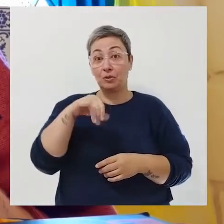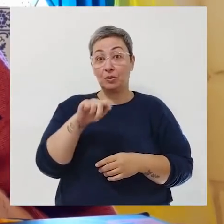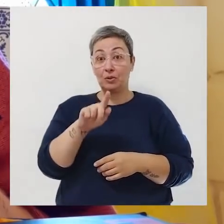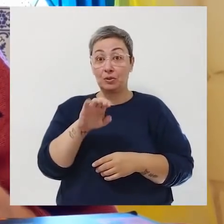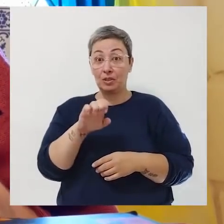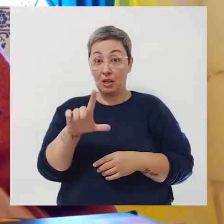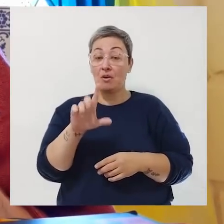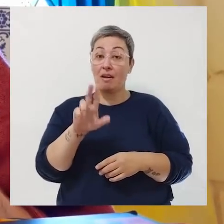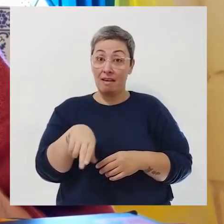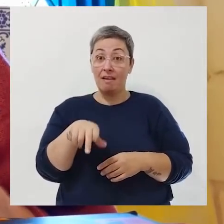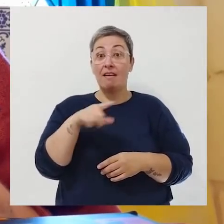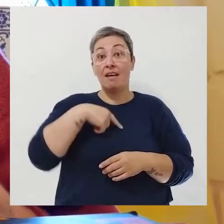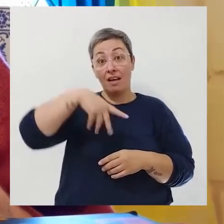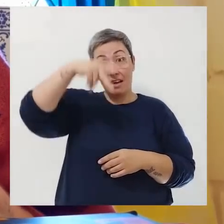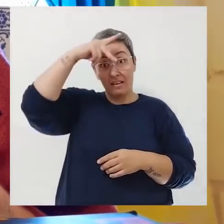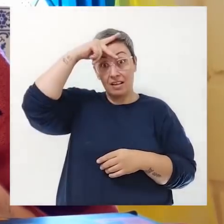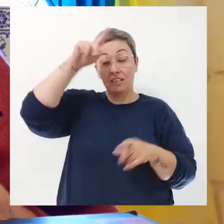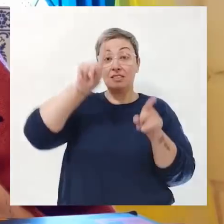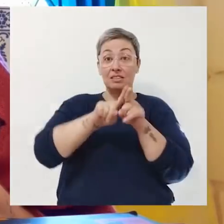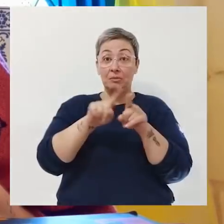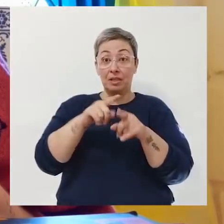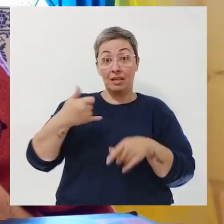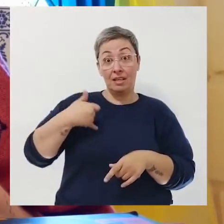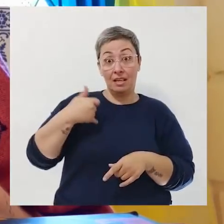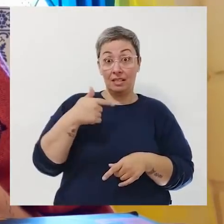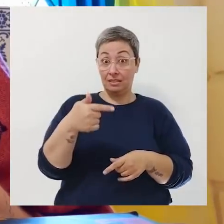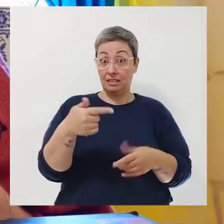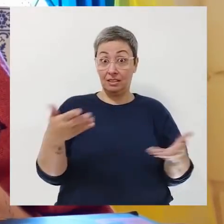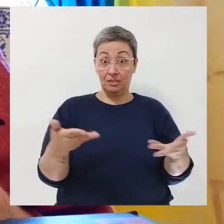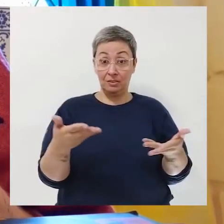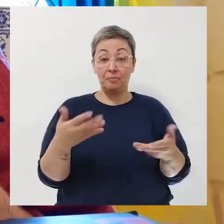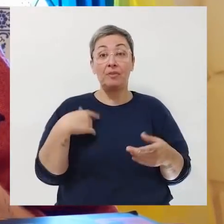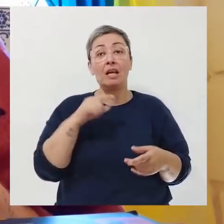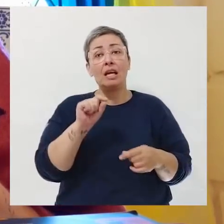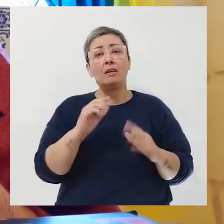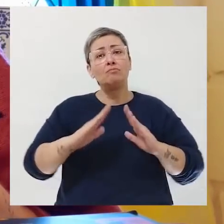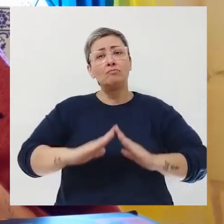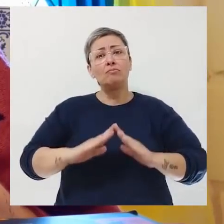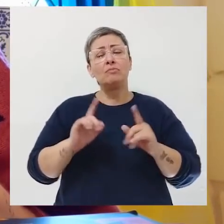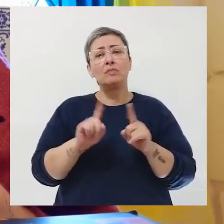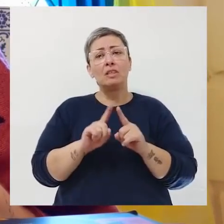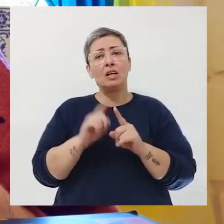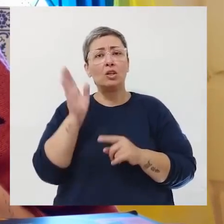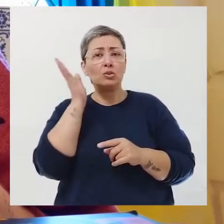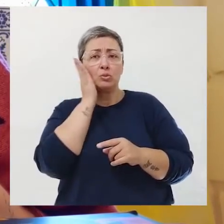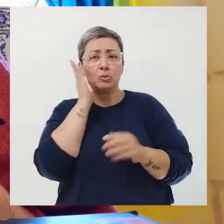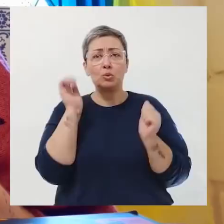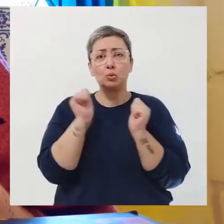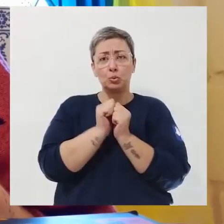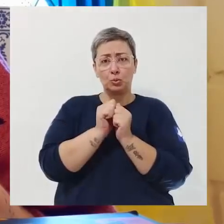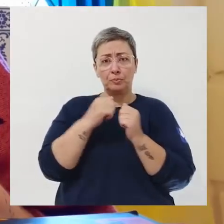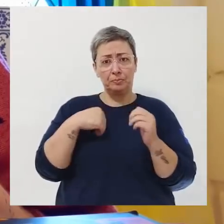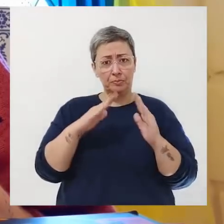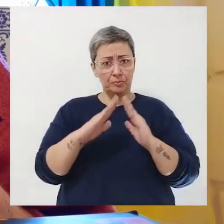Miguel. Ele é meu afilhado. Ele está com 7 anos. E ele estava aqui na minha casa, ele ia dormir aqui